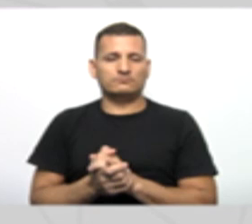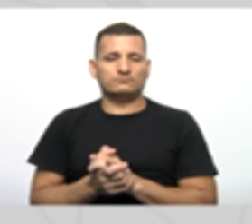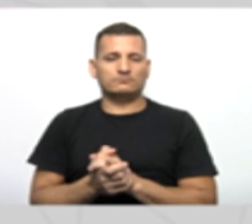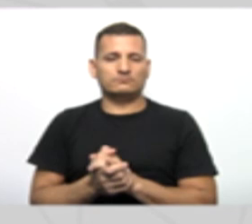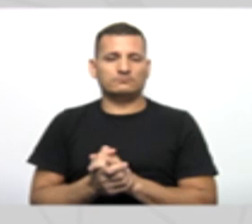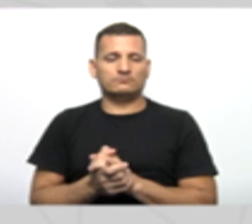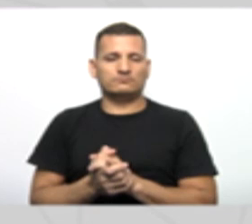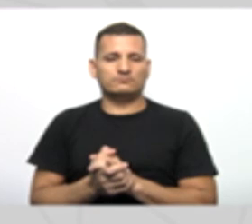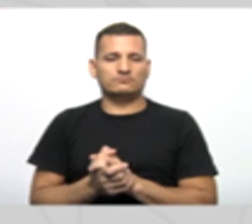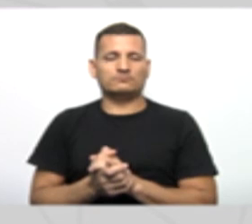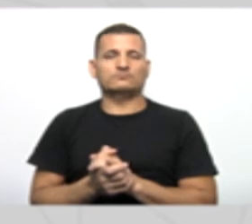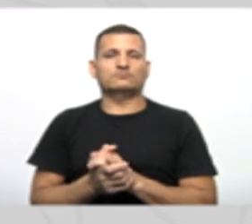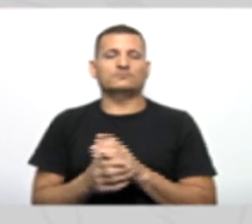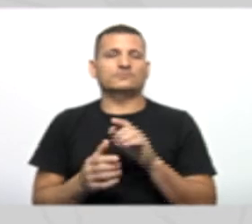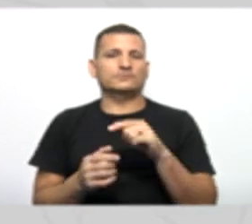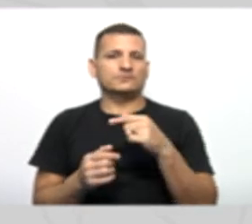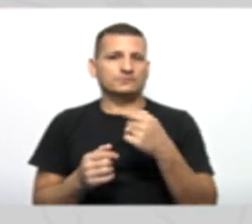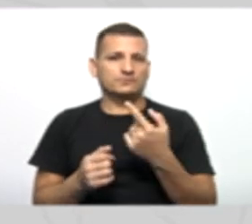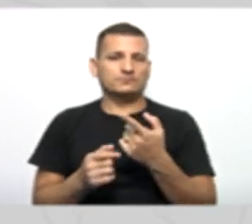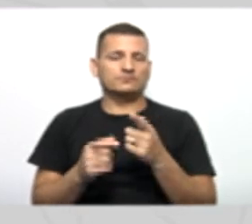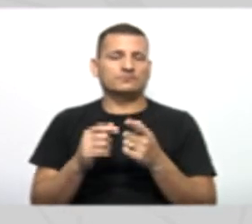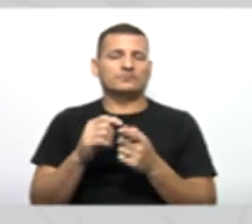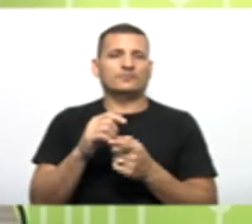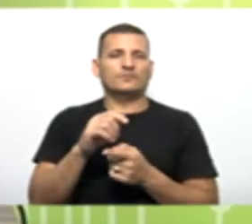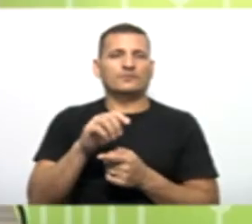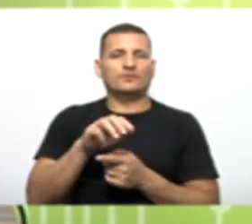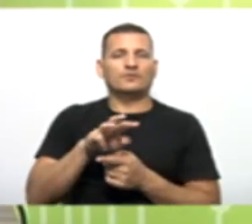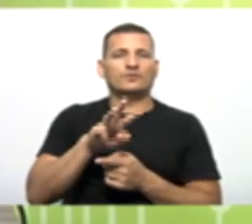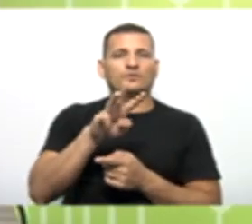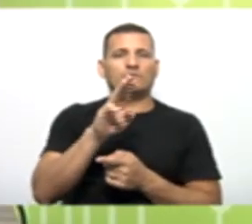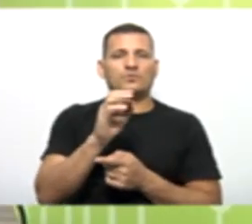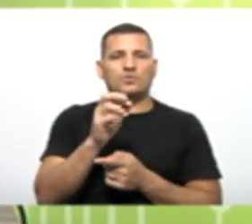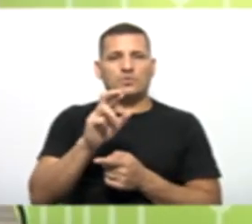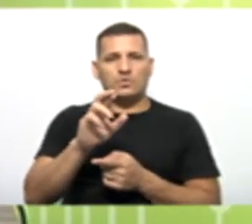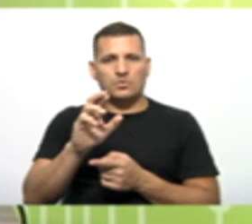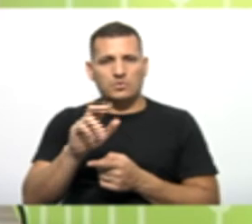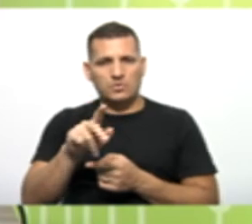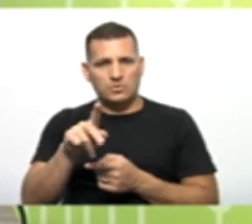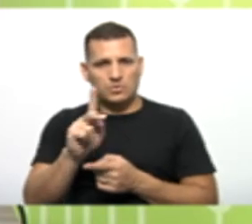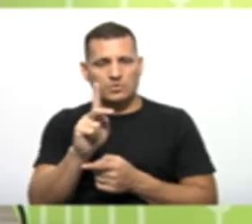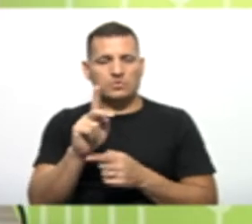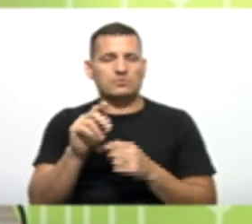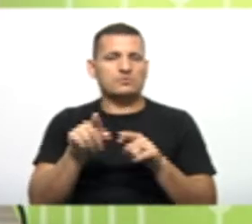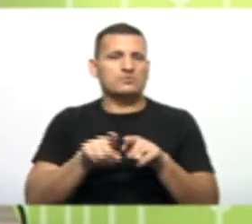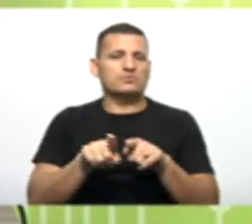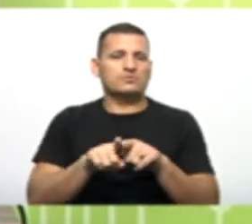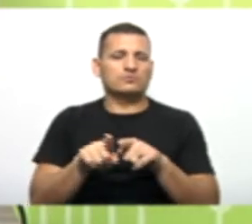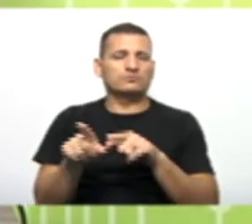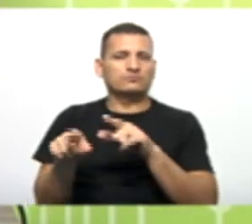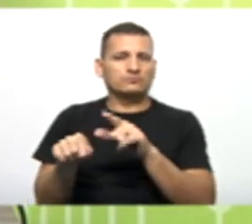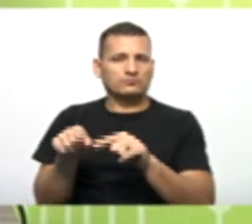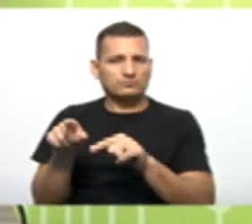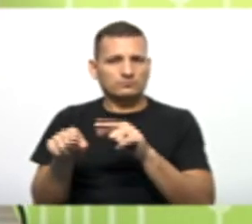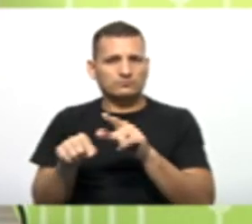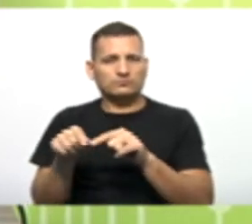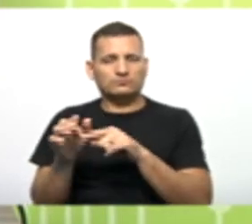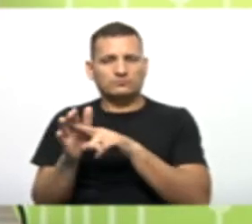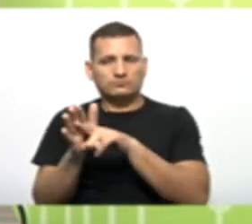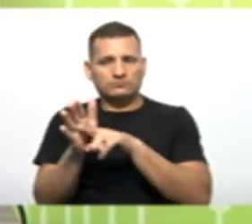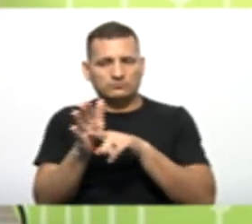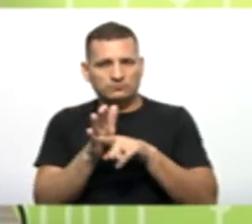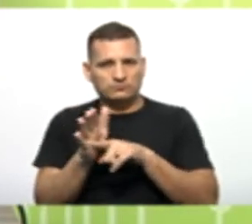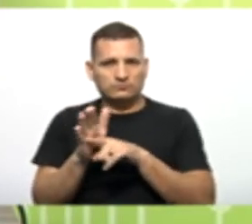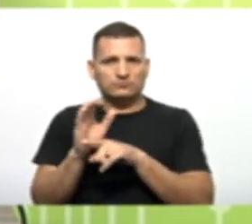trabalhar um pouquinho mais do workbench, vamos trabalhar um pouquinho a parte de seleção, a parte de consulta, né? Que é uma